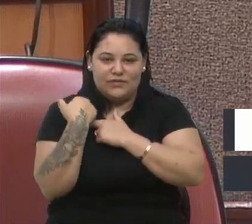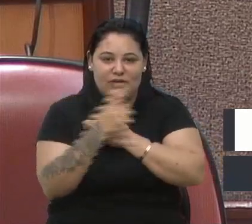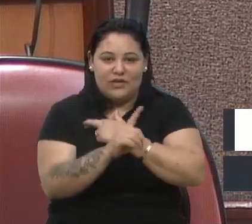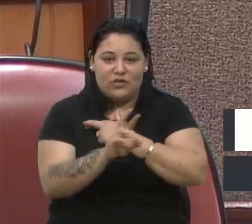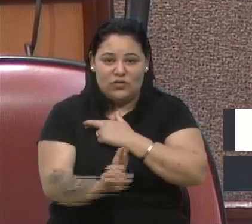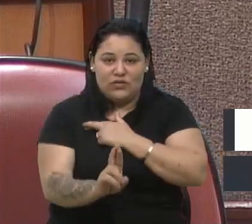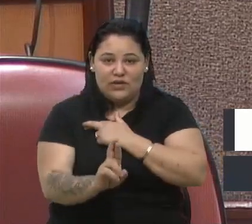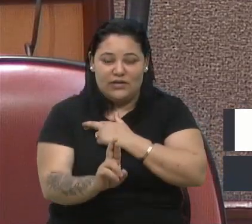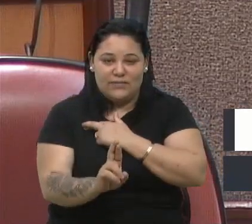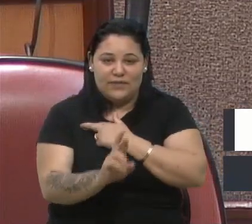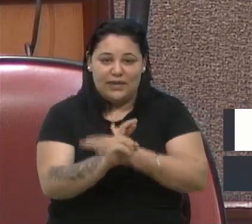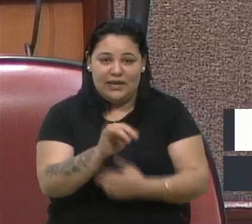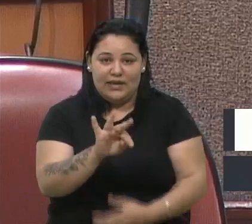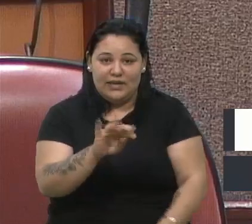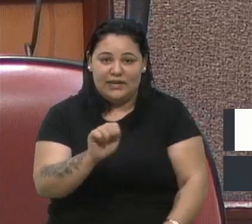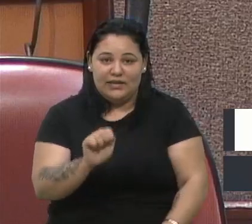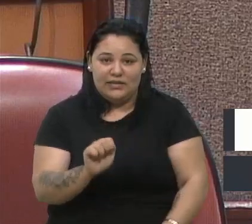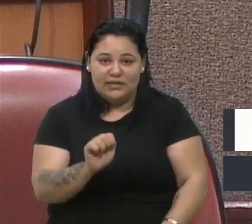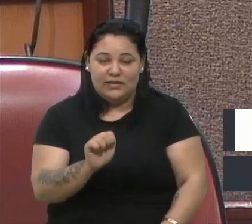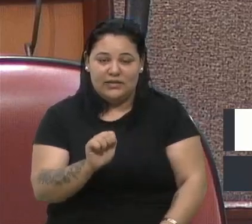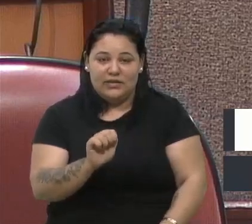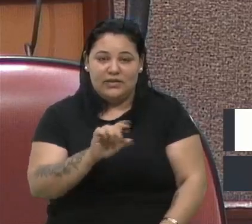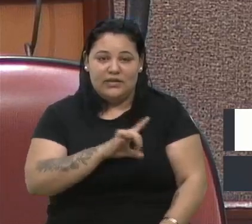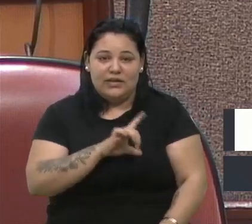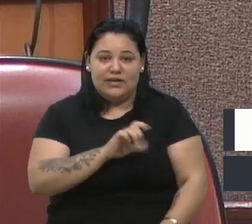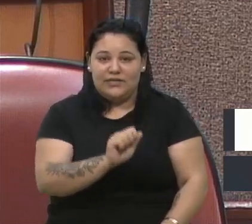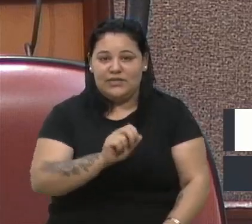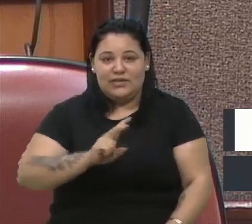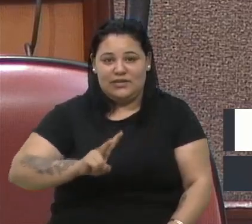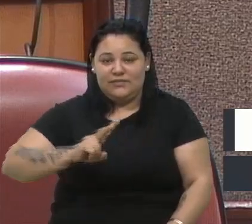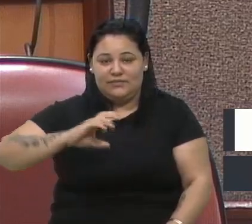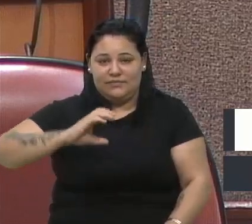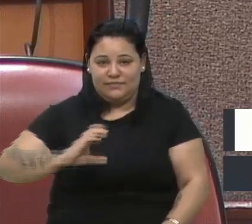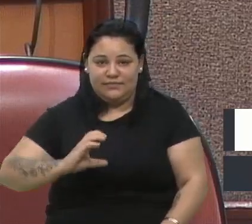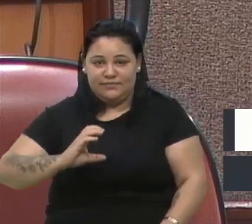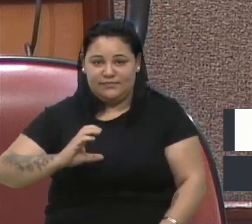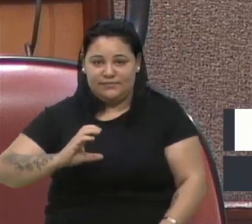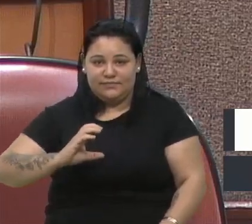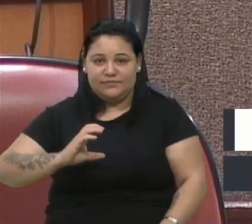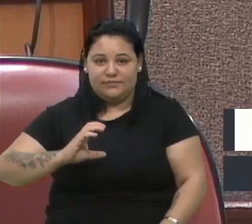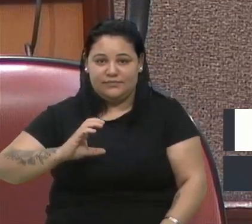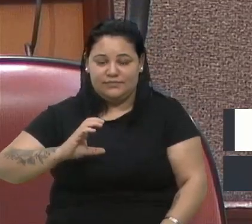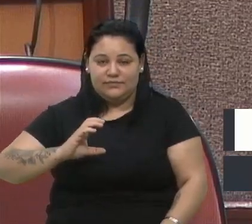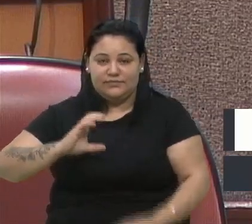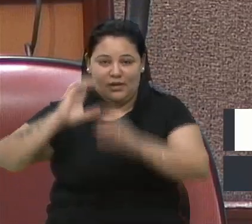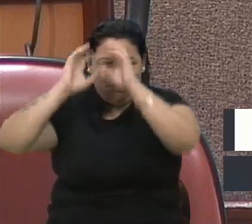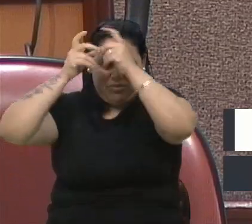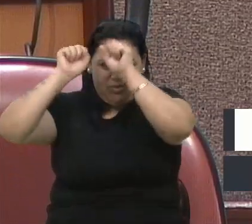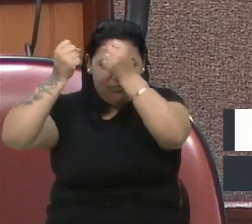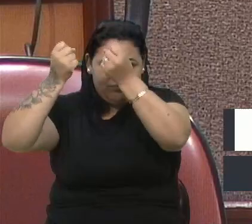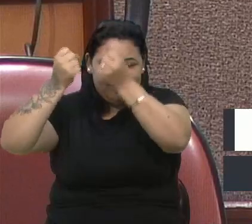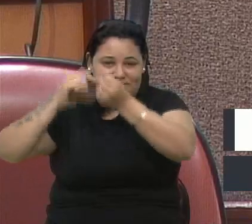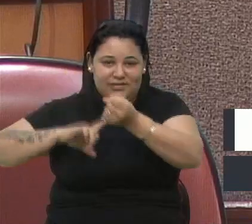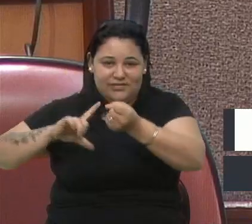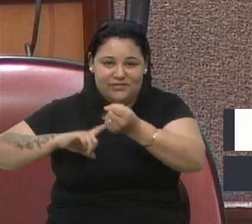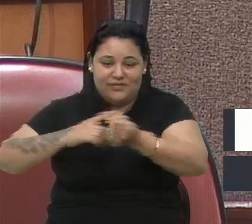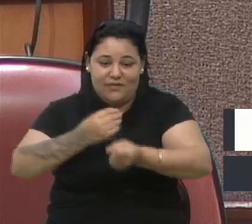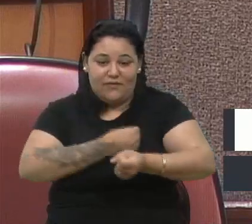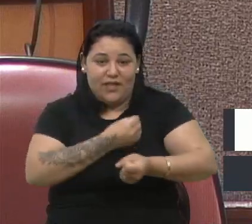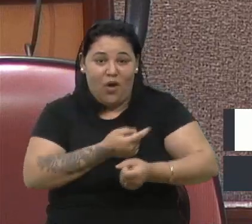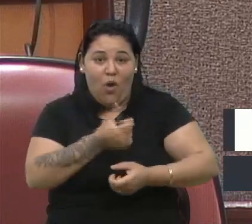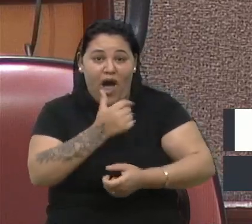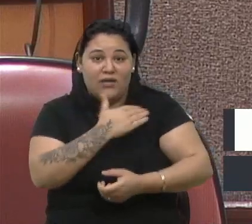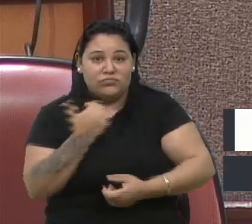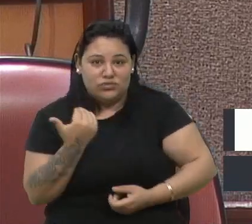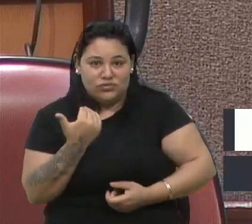um AVC, esteve entre a vida e a morte, né? Se recuperou dentro do Hospital da Unimed, foi atendida pelos próprios